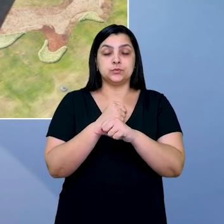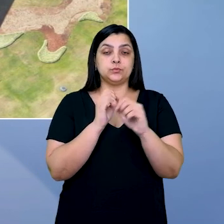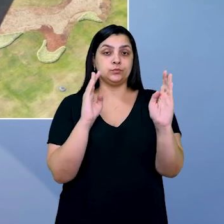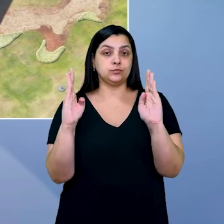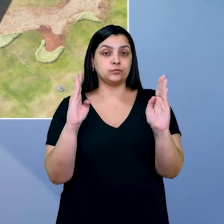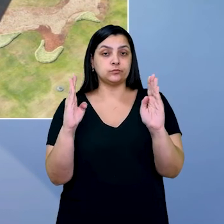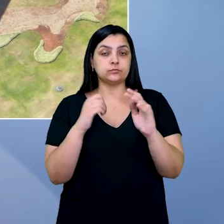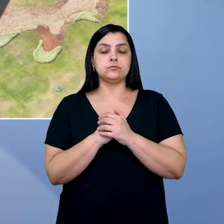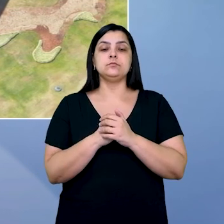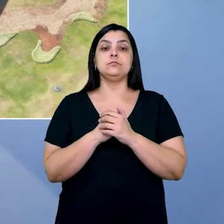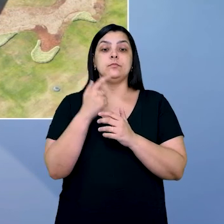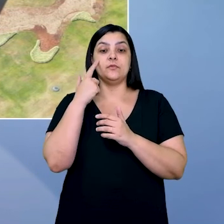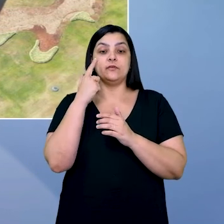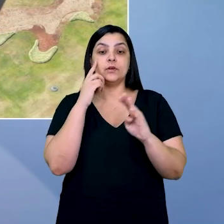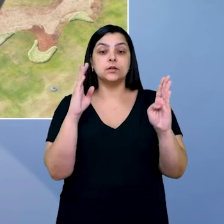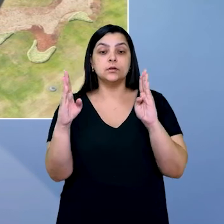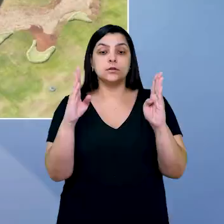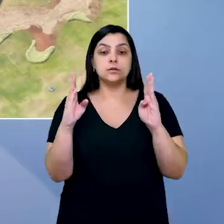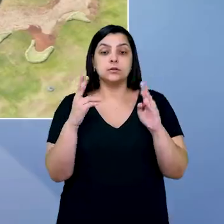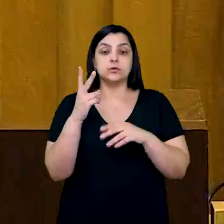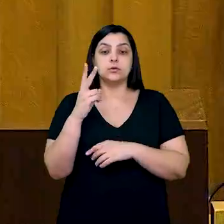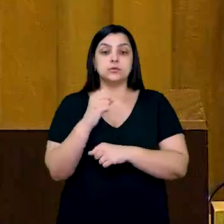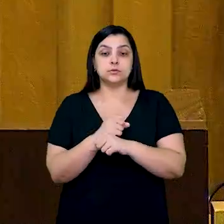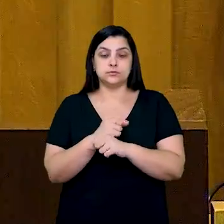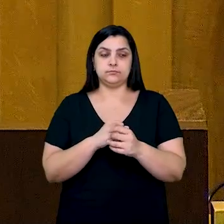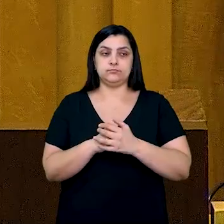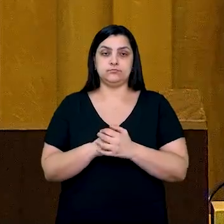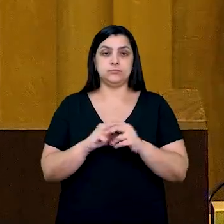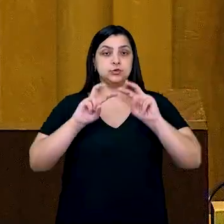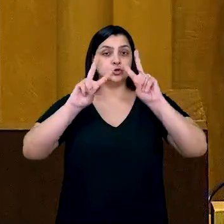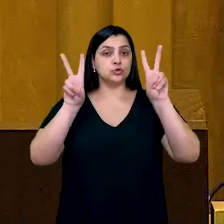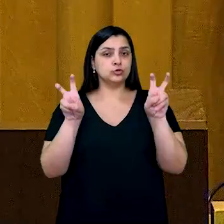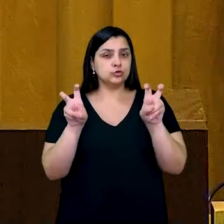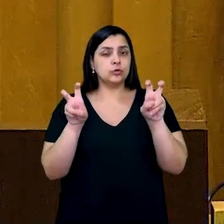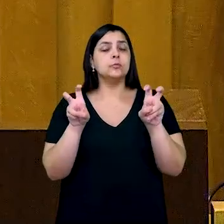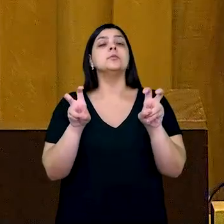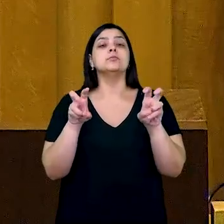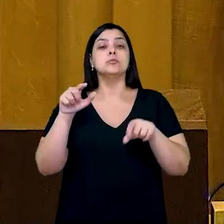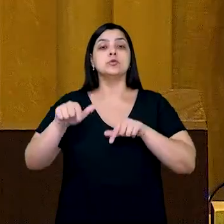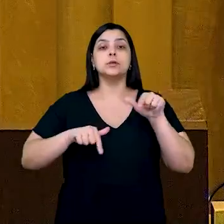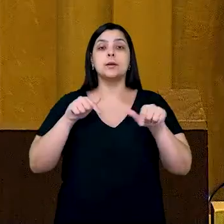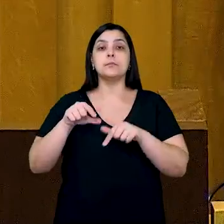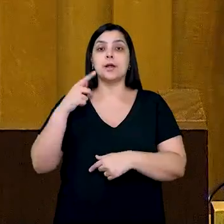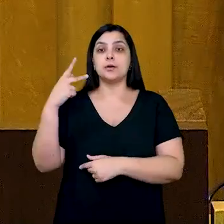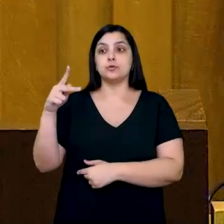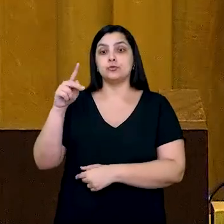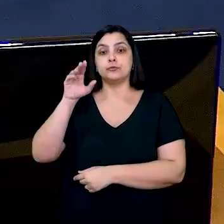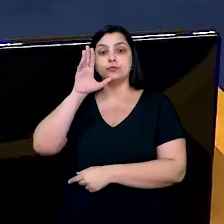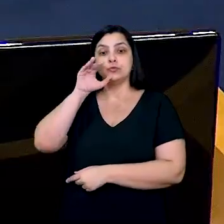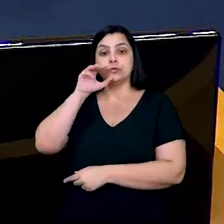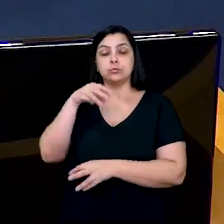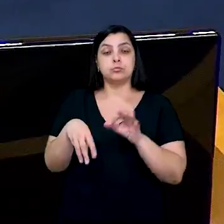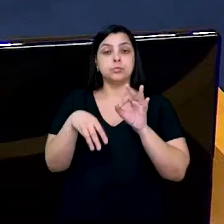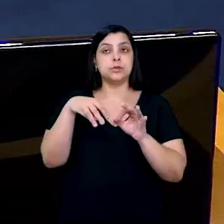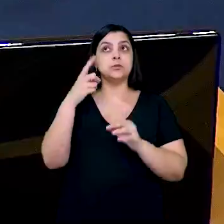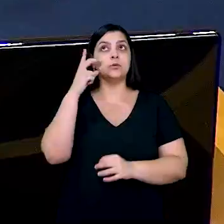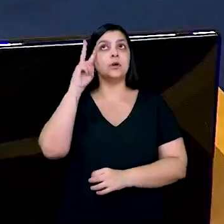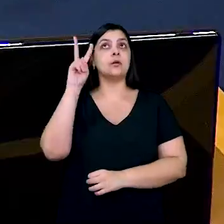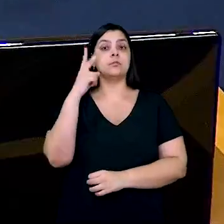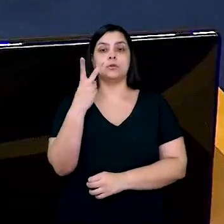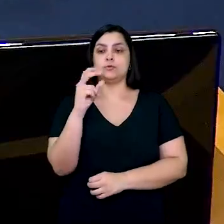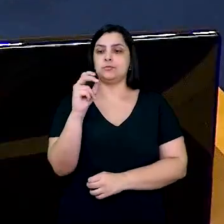publicação, observada a prescrição bienal. Em relação ao enquadramento da atividade do empregado, o ministro lembrou